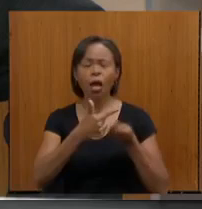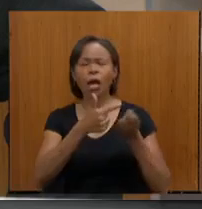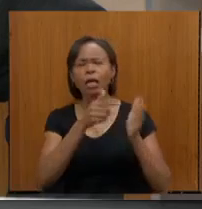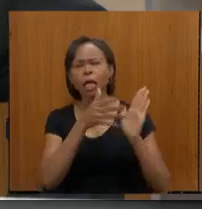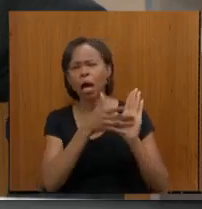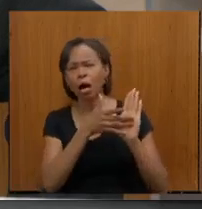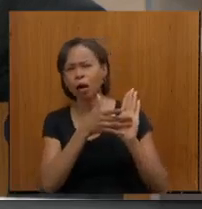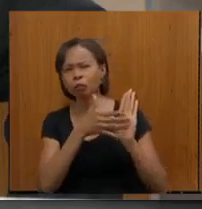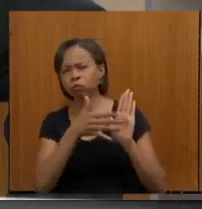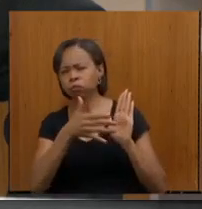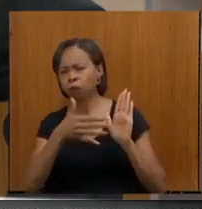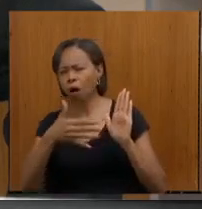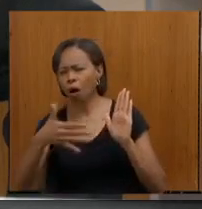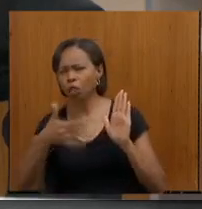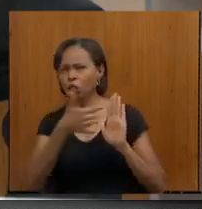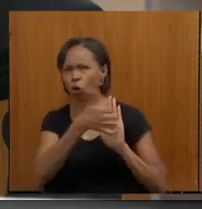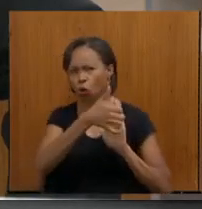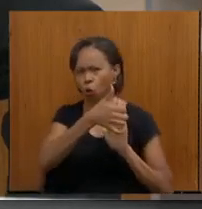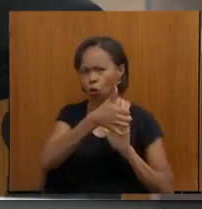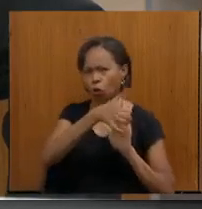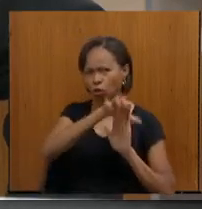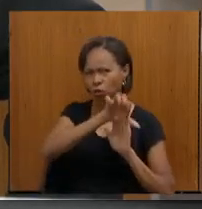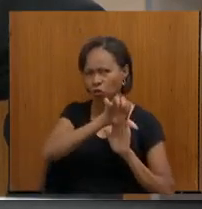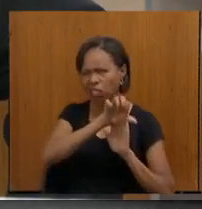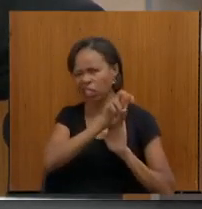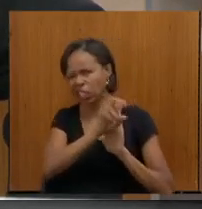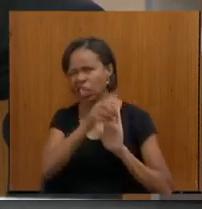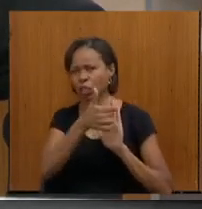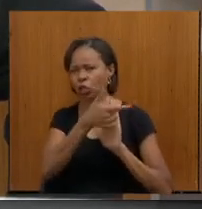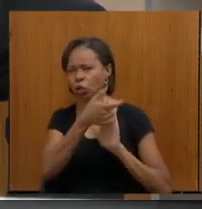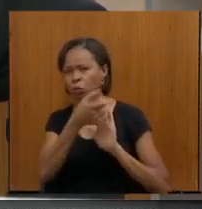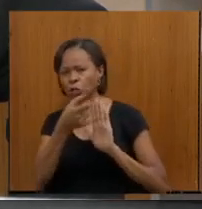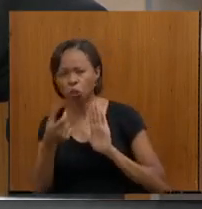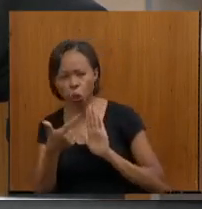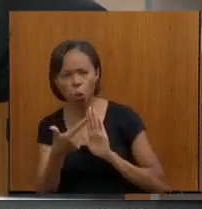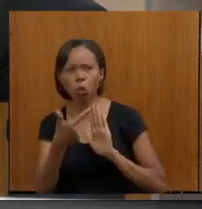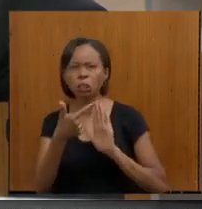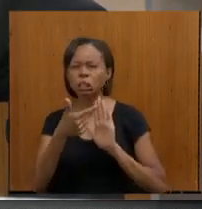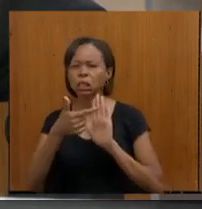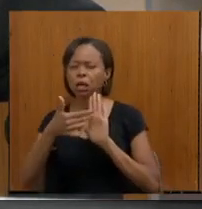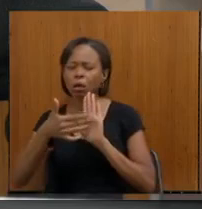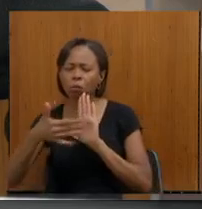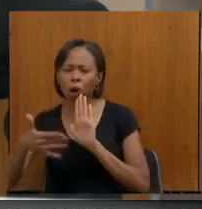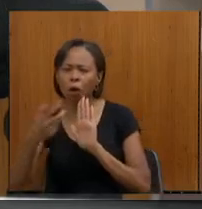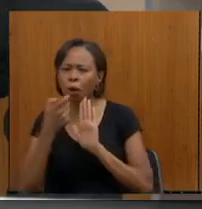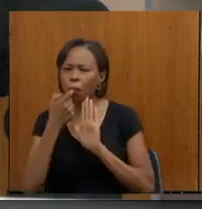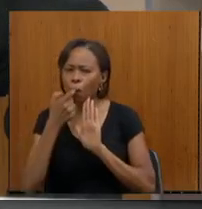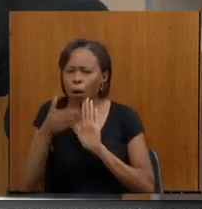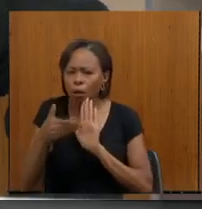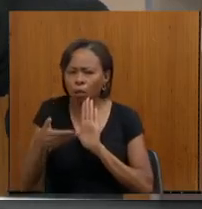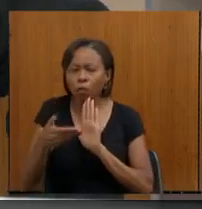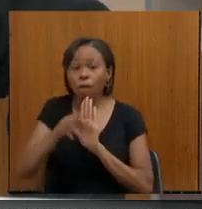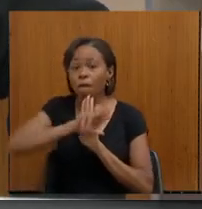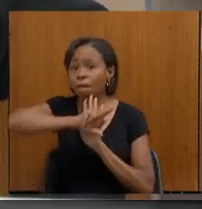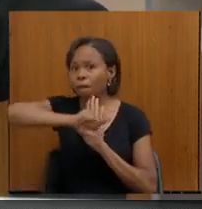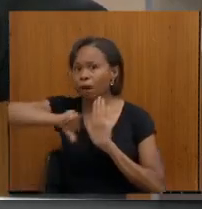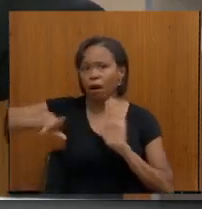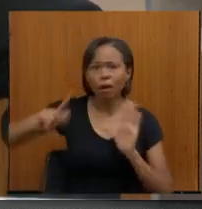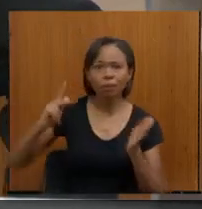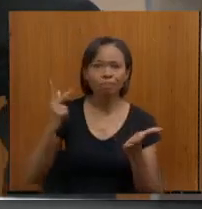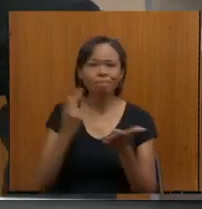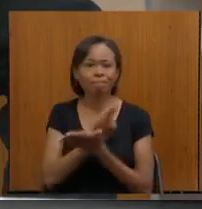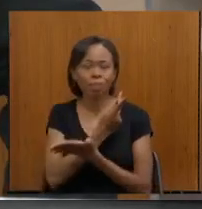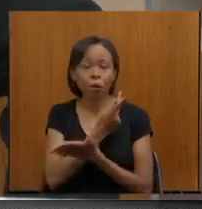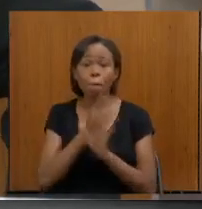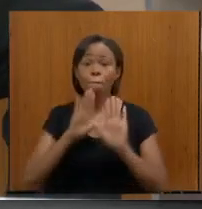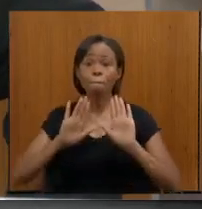para carro mas para recentemente é muita coisa aconteceu mas efetivamente o hidrogênio só passou